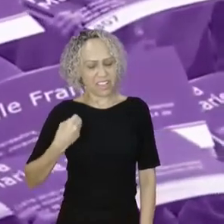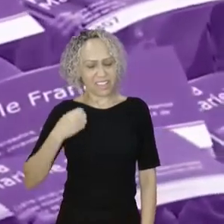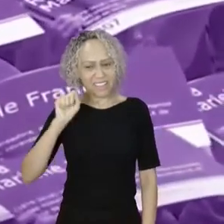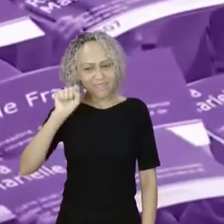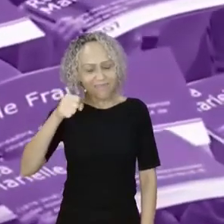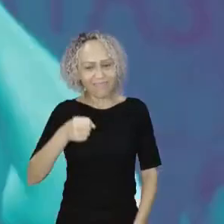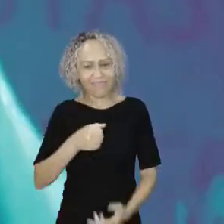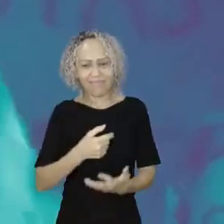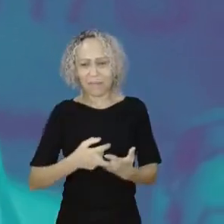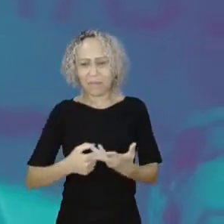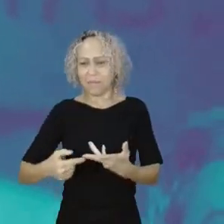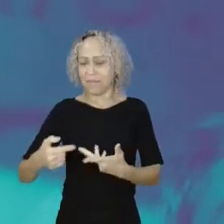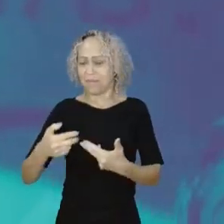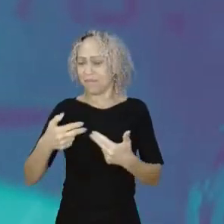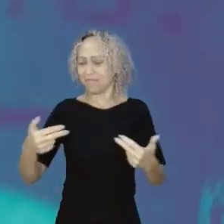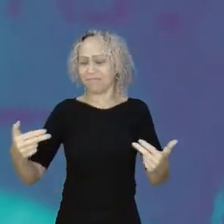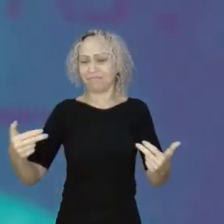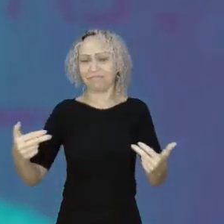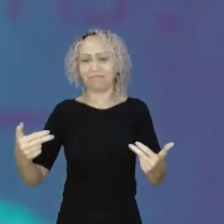acontecer.